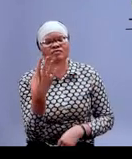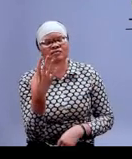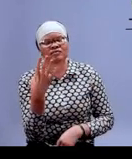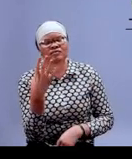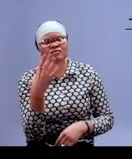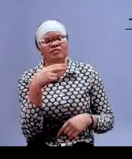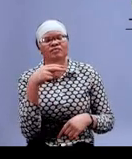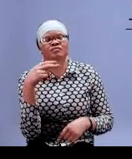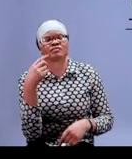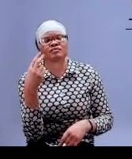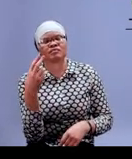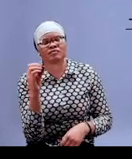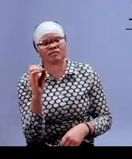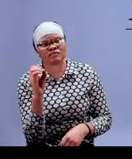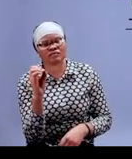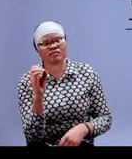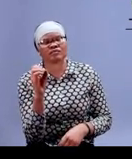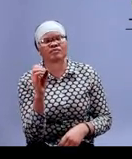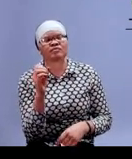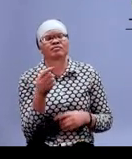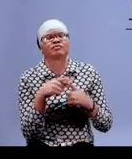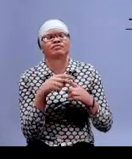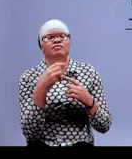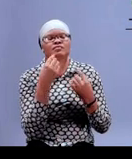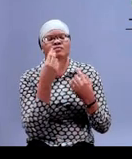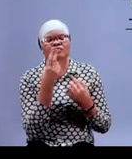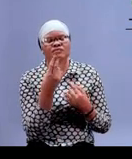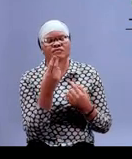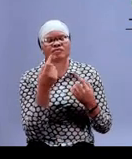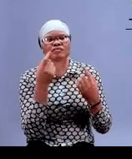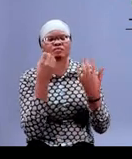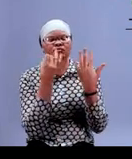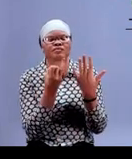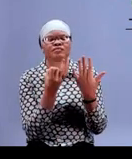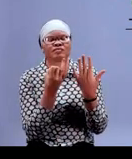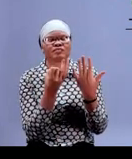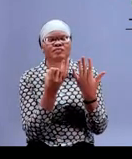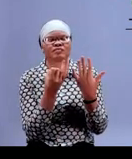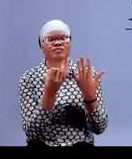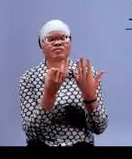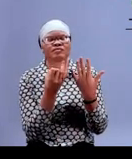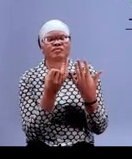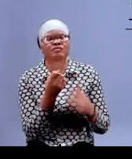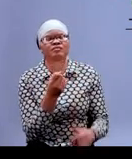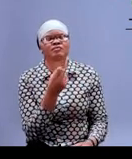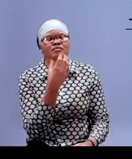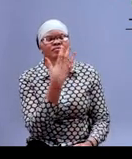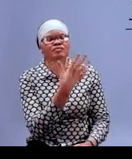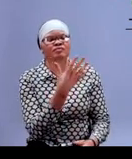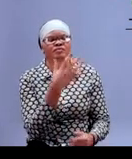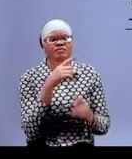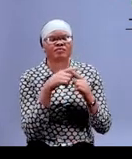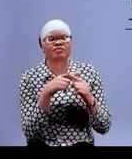2 5 x 1 = 5 + 2 7 7 5 x 4 = 20 vai